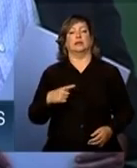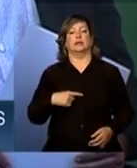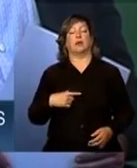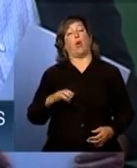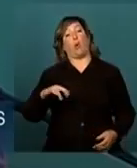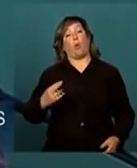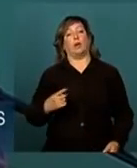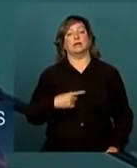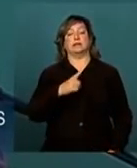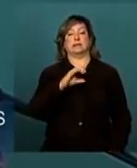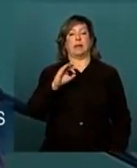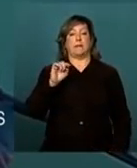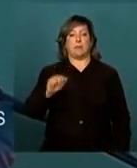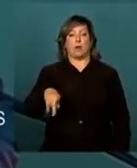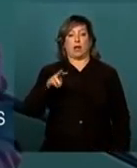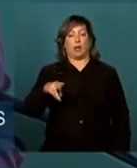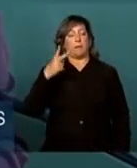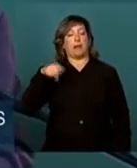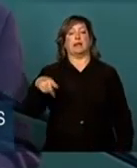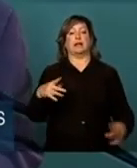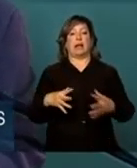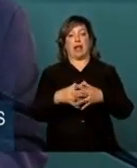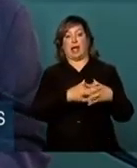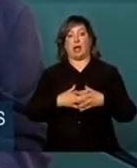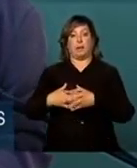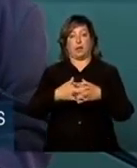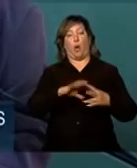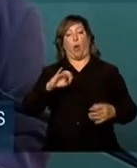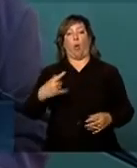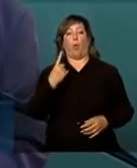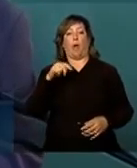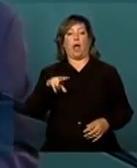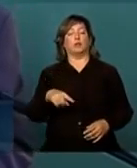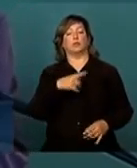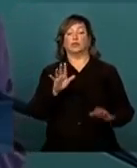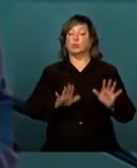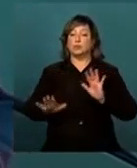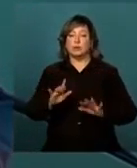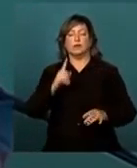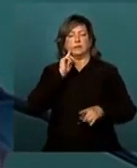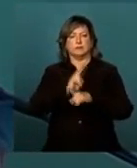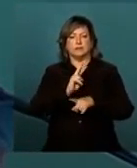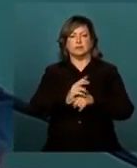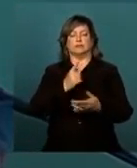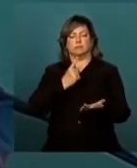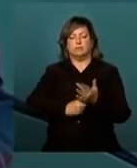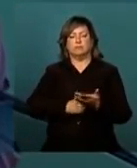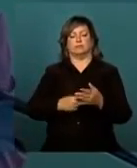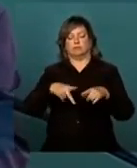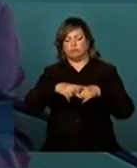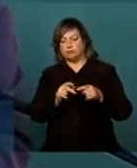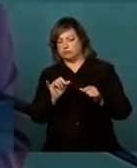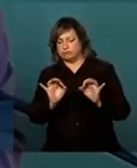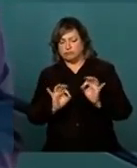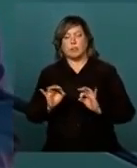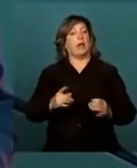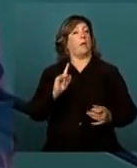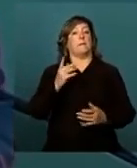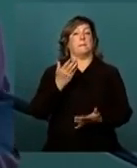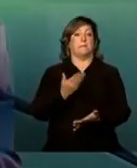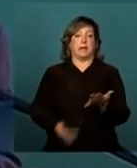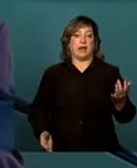um ano para os caminhões, o que acontecer primeiro. Então, cuidem das revisões periódicas para não perderem a